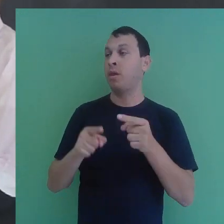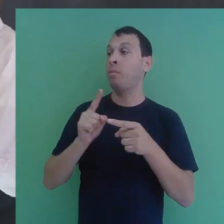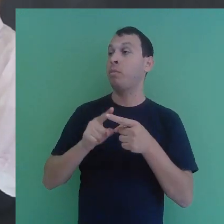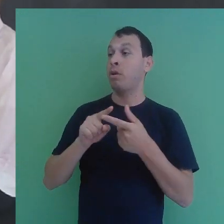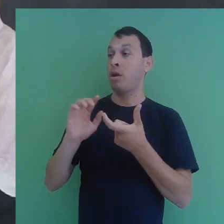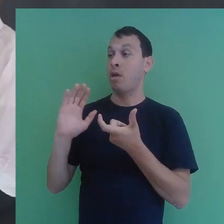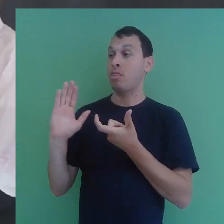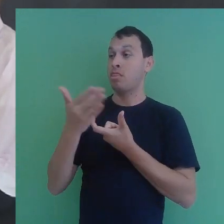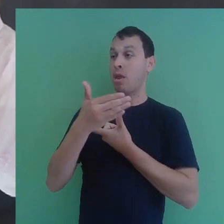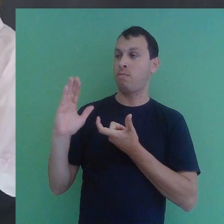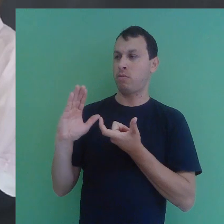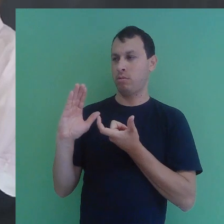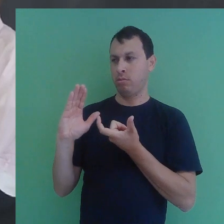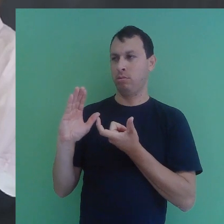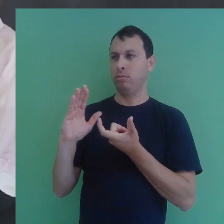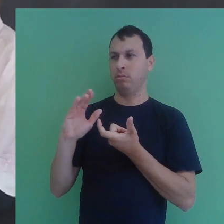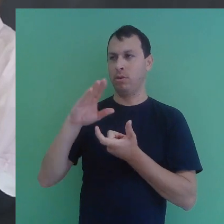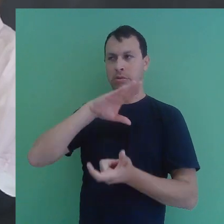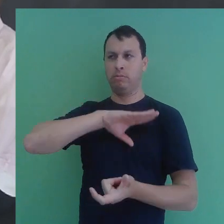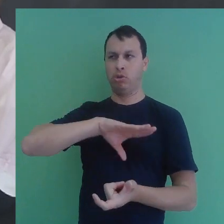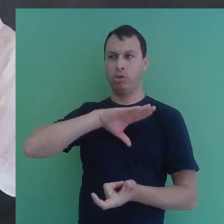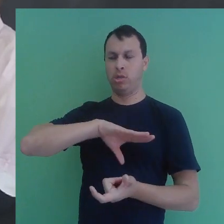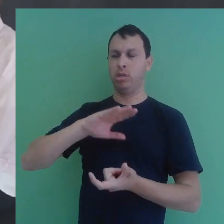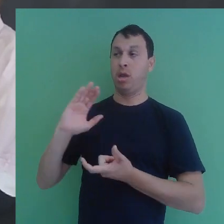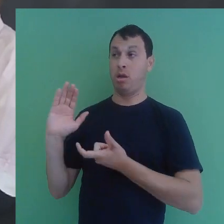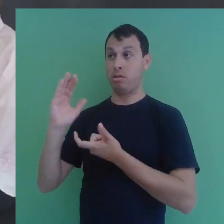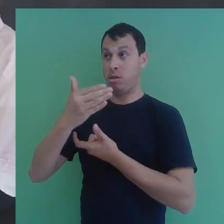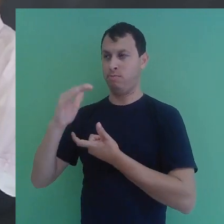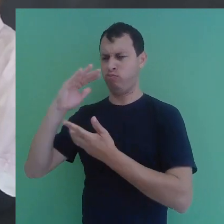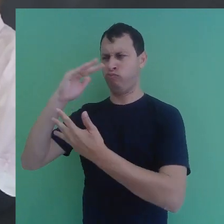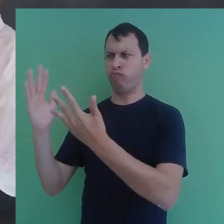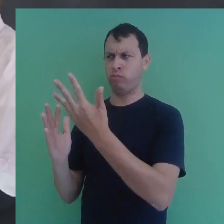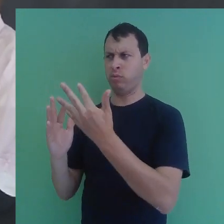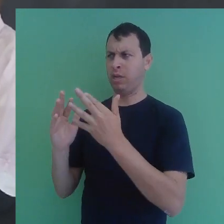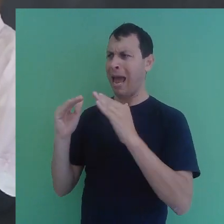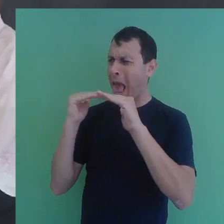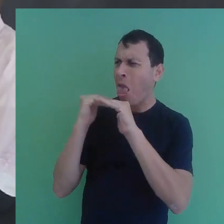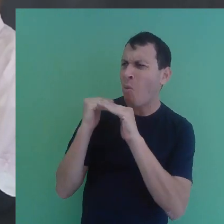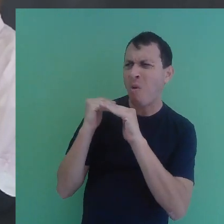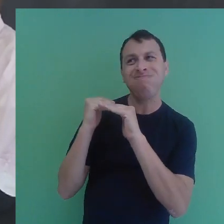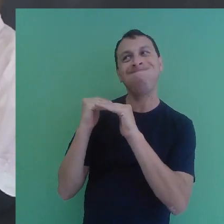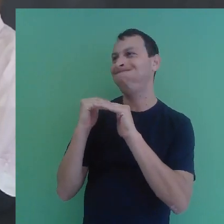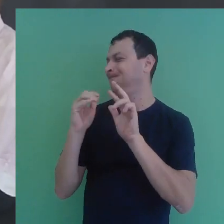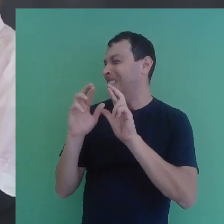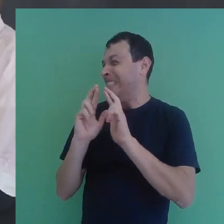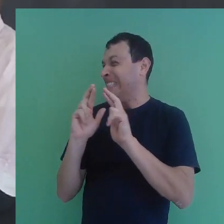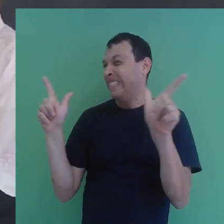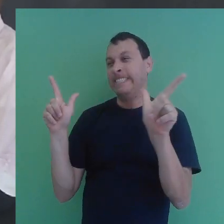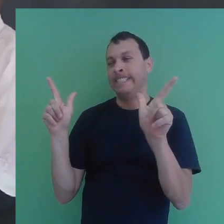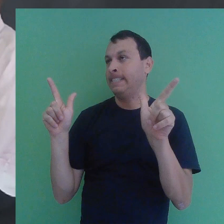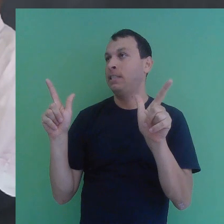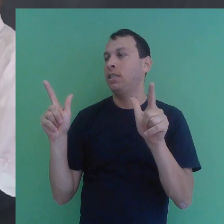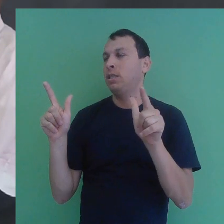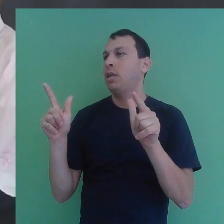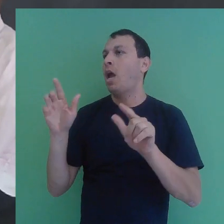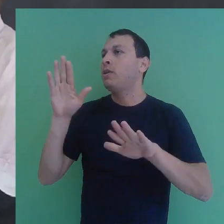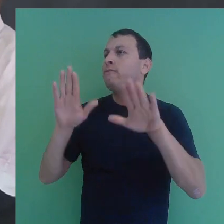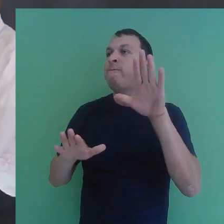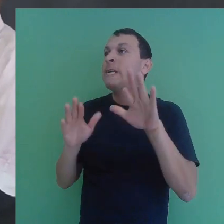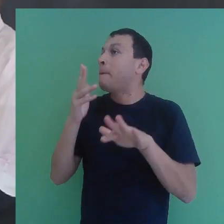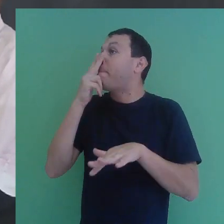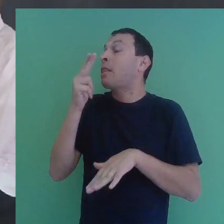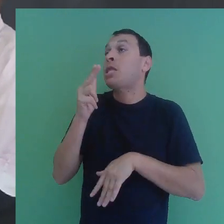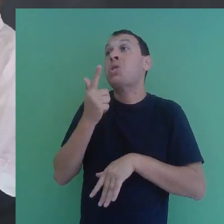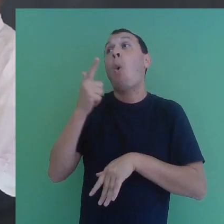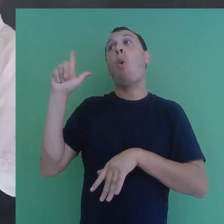em português e o termo em língua de sinais são extremamente diferentes. E aí quando nós transpomos, eles nem